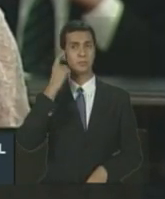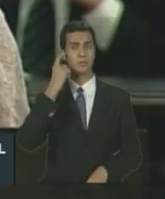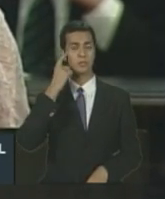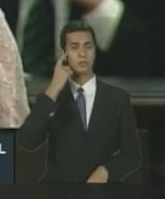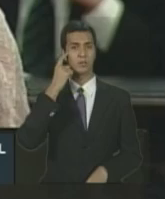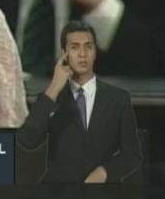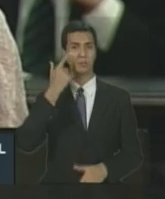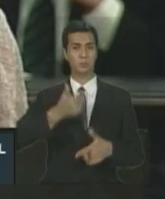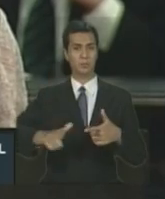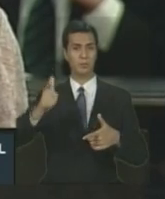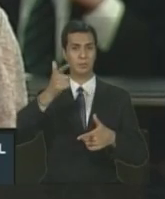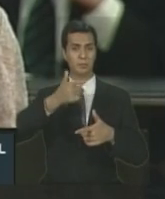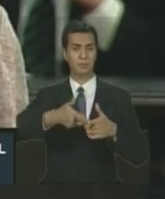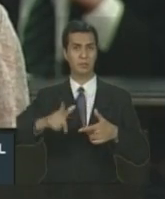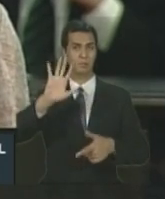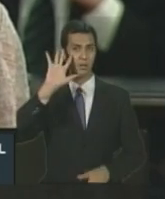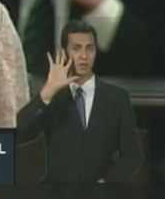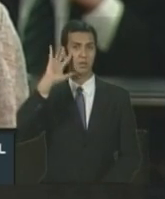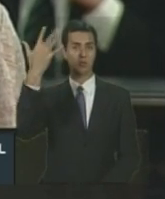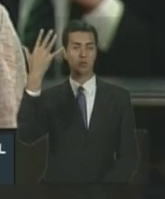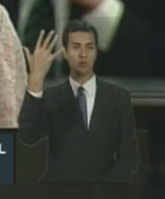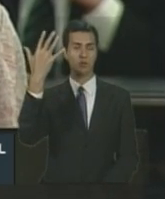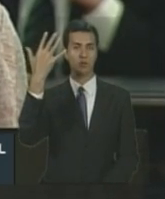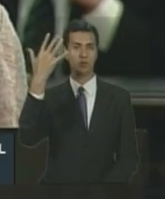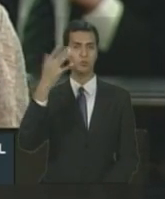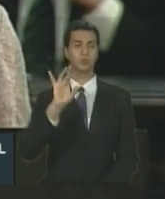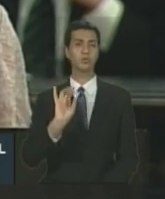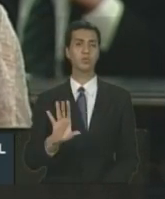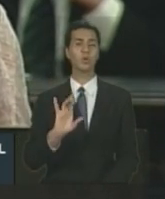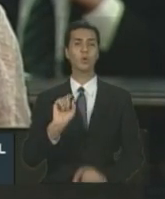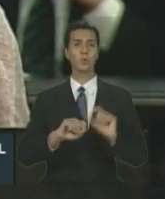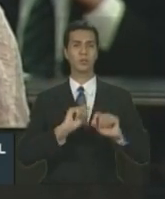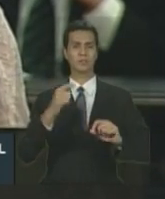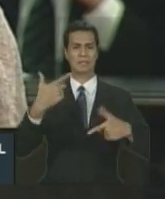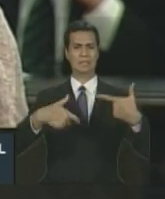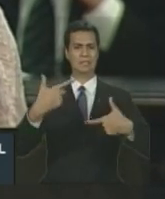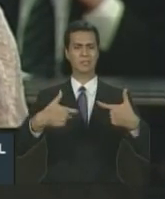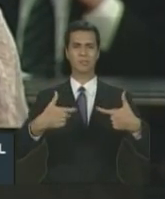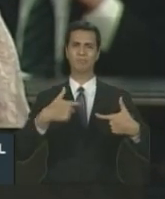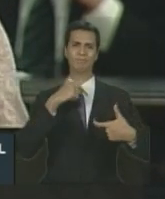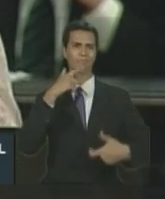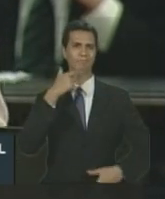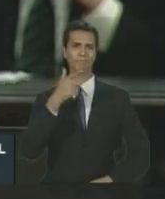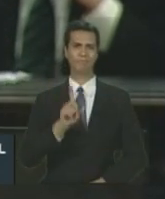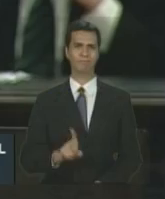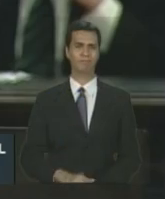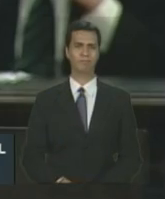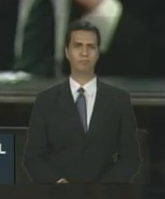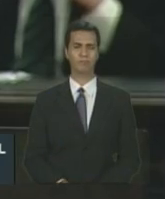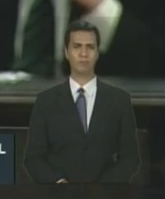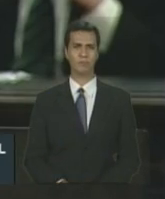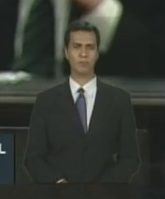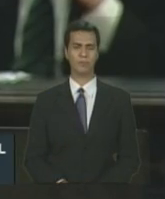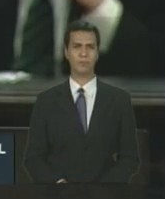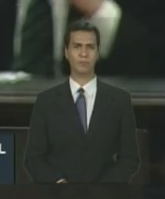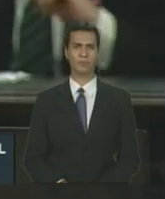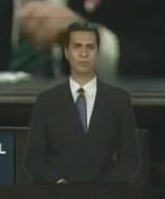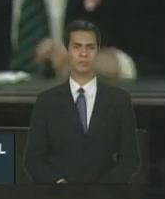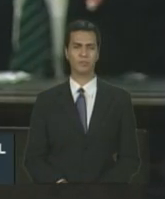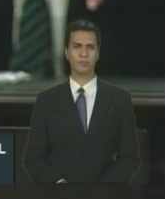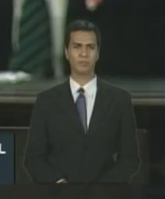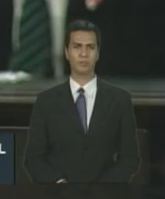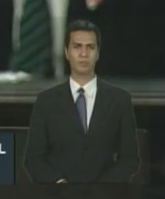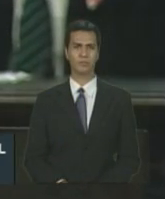conseguimos resolver os problemas através dos conflitos armados. Nós